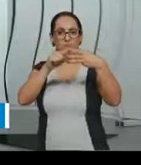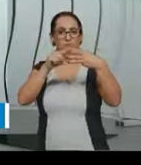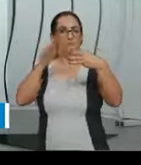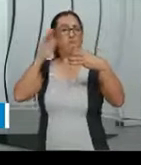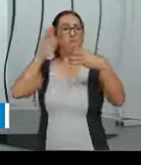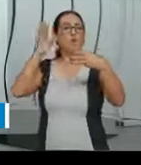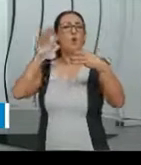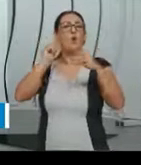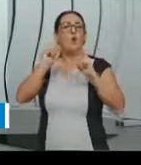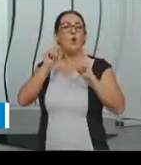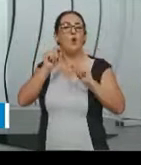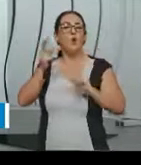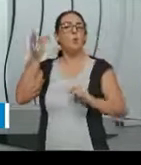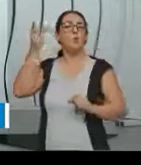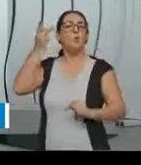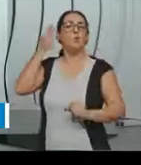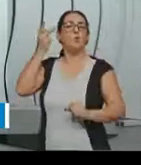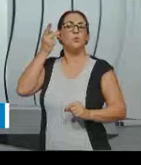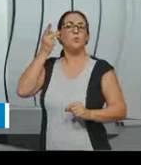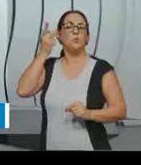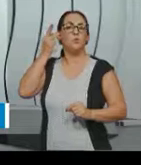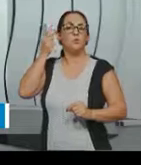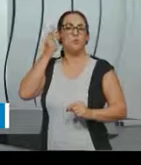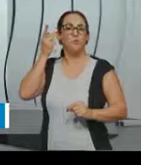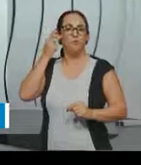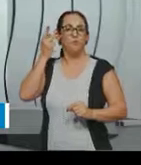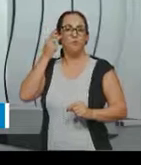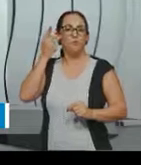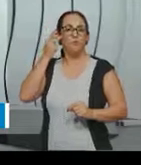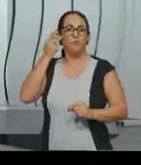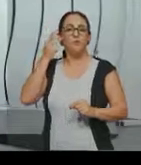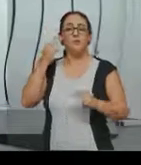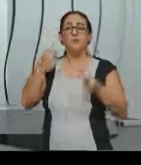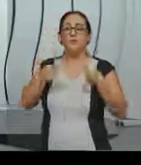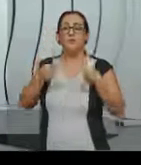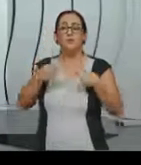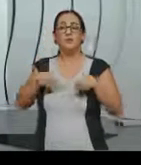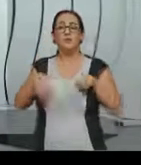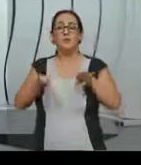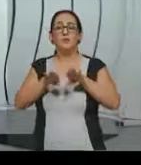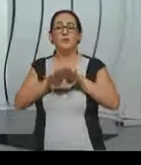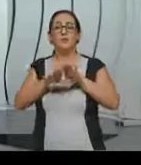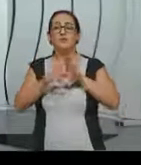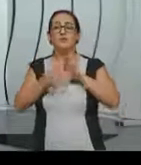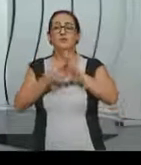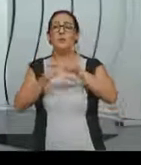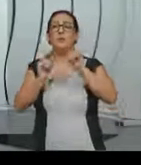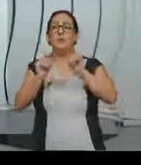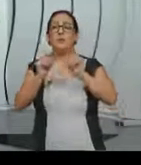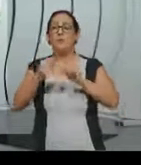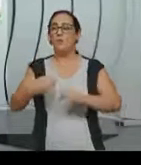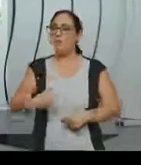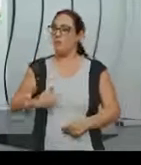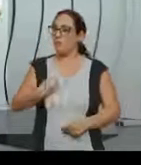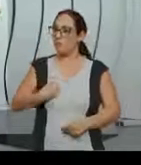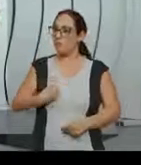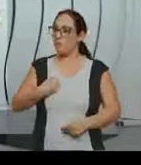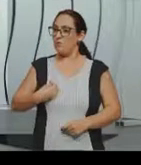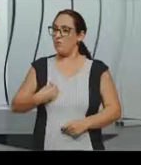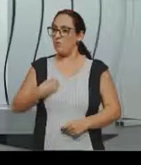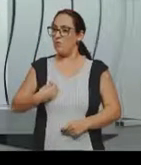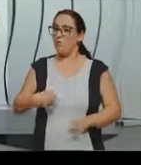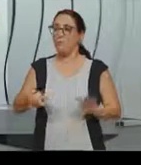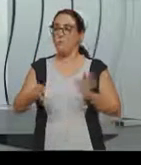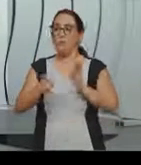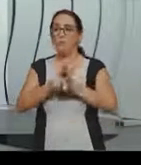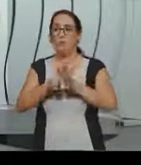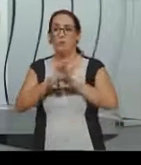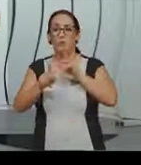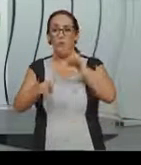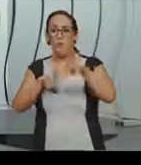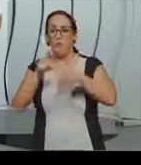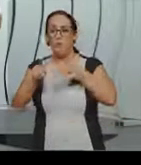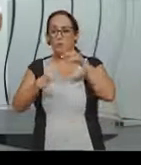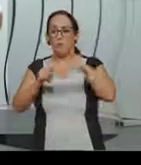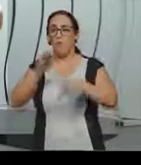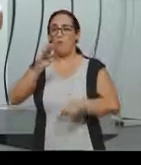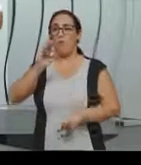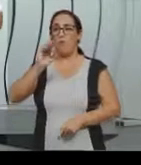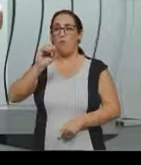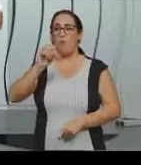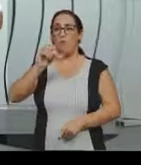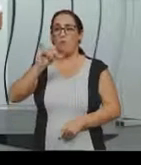Em busca de trabalho. E aí a gente tem que abrir um parêntese, porque a presença de bolivianos na capital paulista é